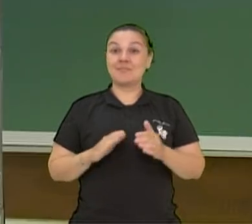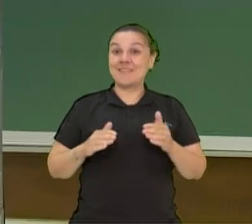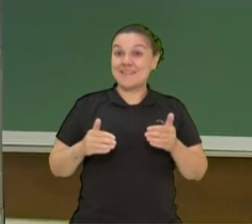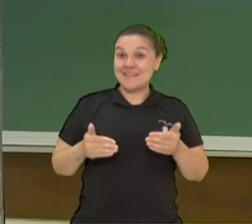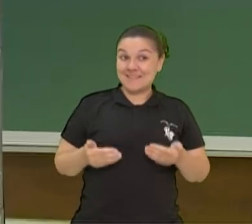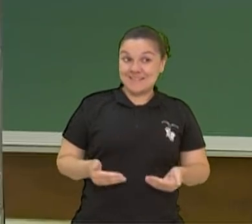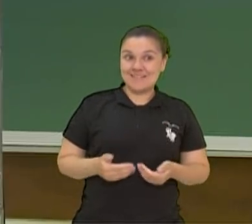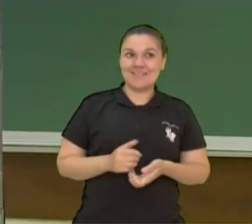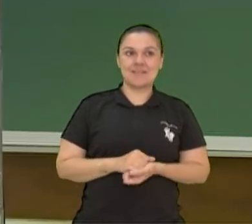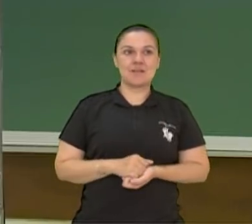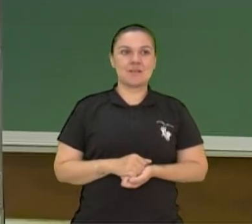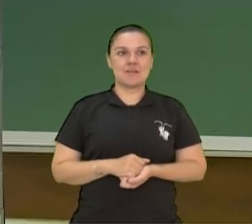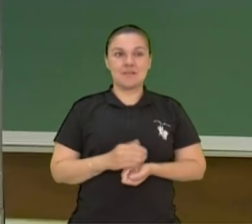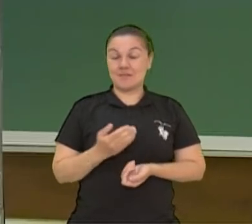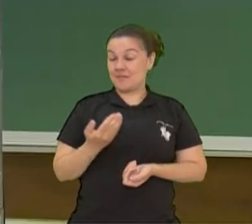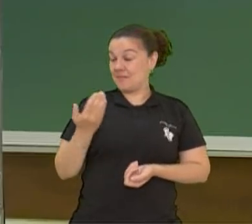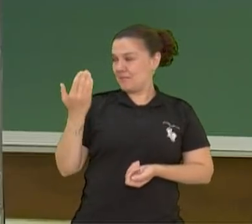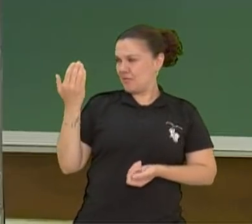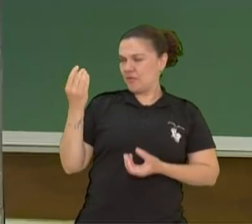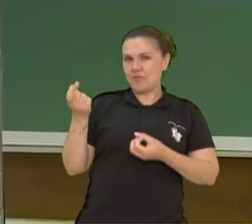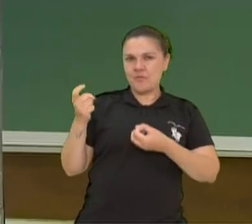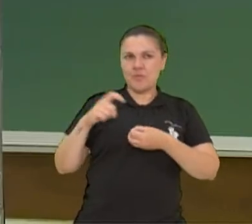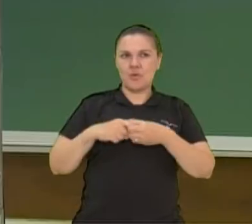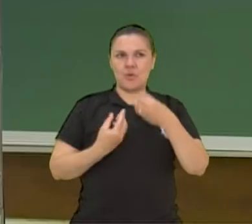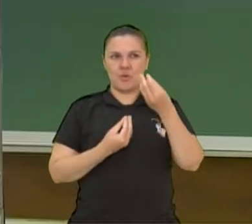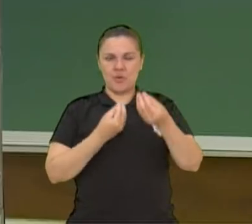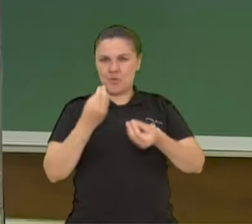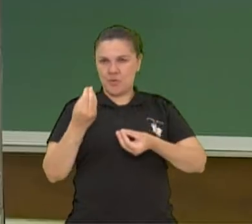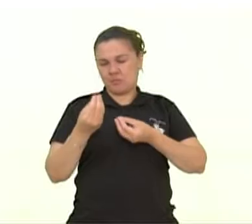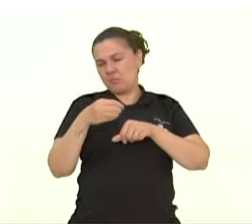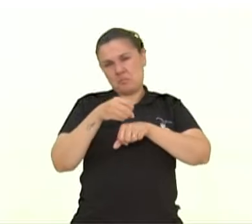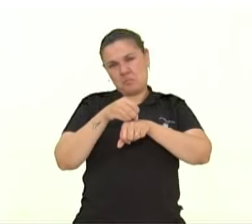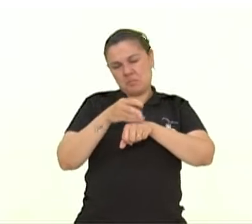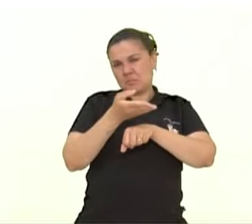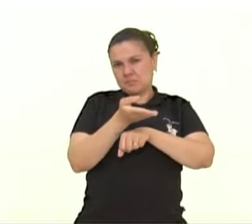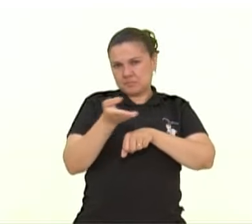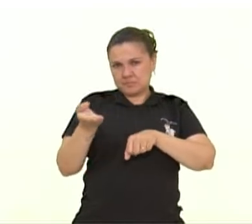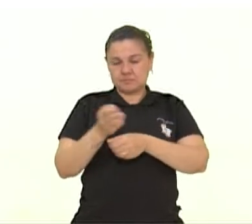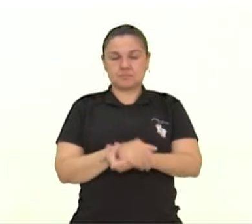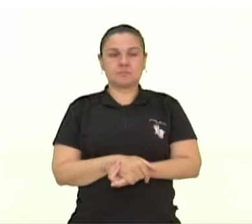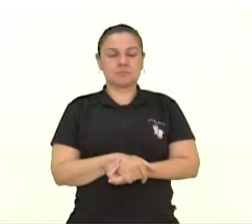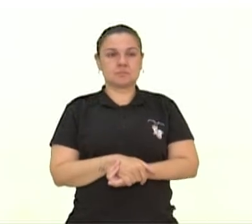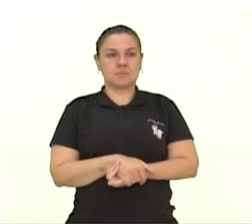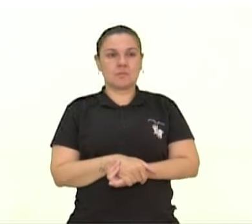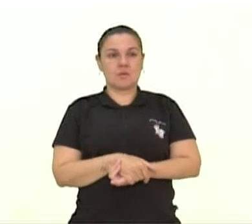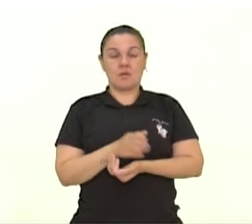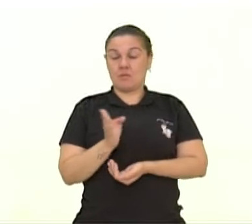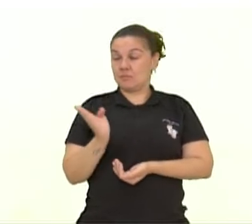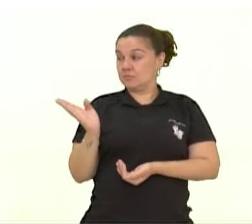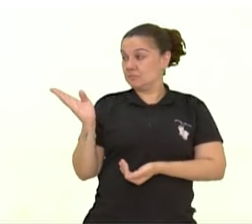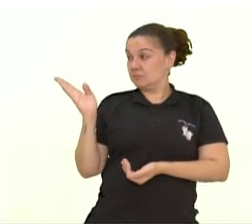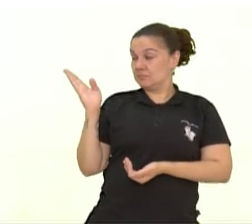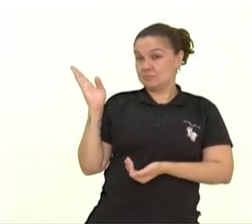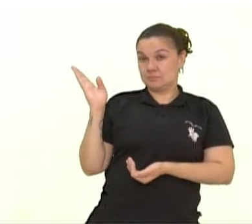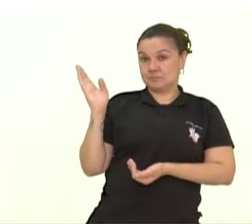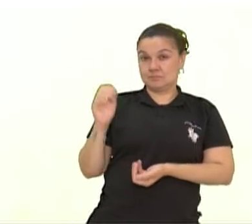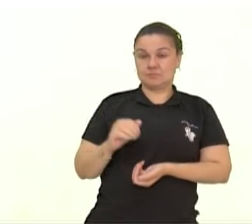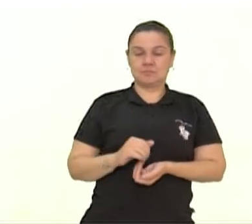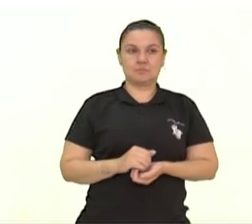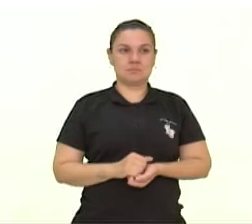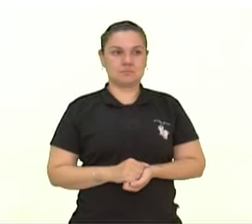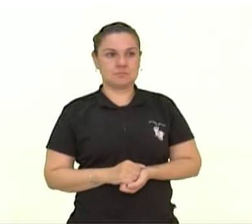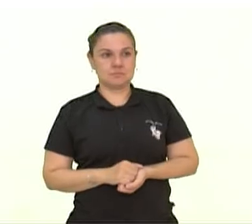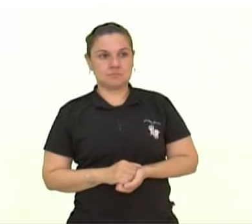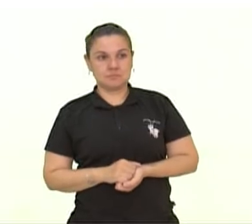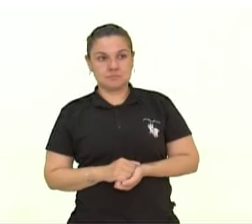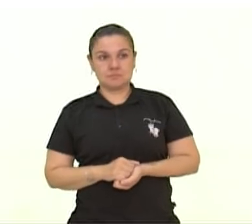Então, pessoal, retornando, como que poderia ficar, é só uma sugestão, né? O professor intervém na solução de conflitos de sala de